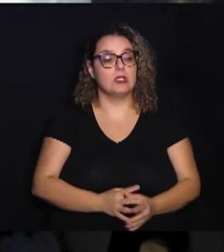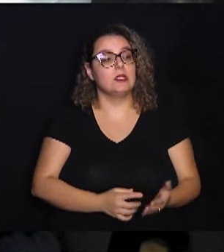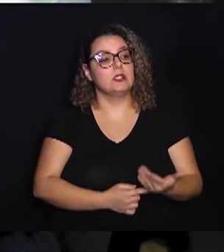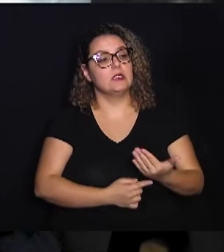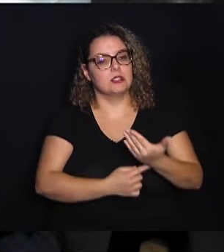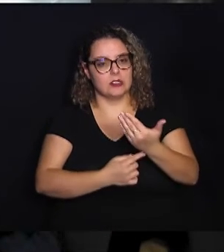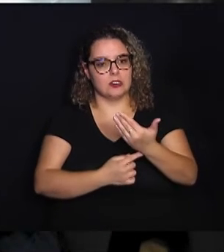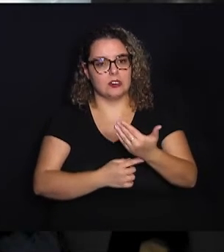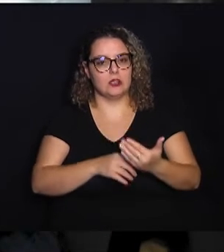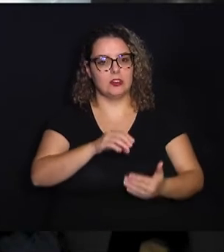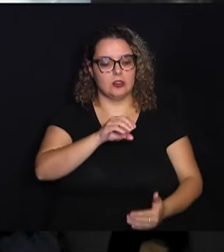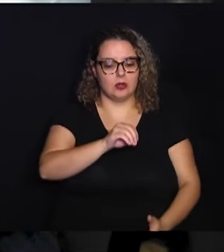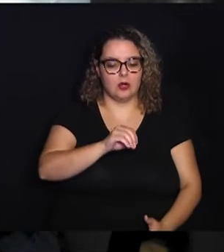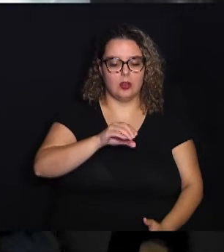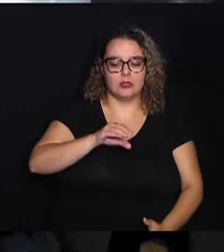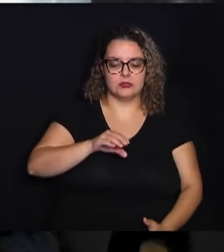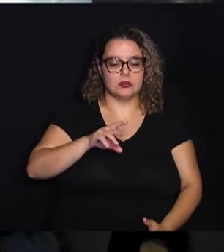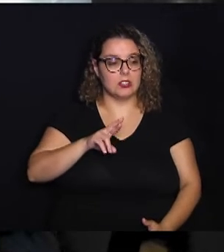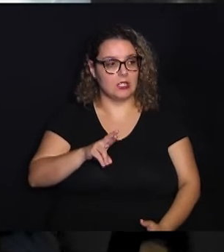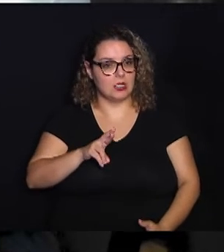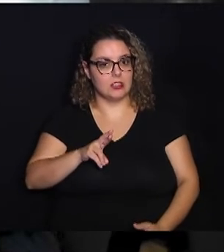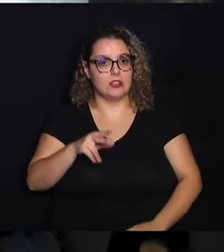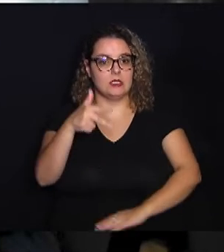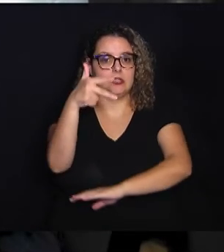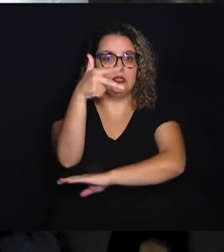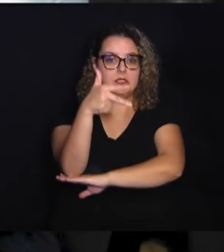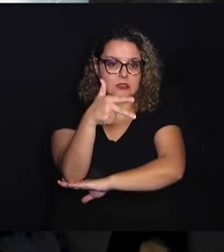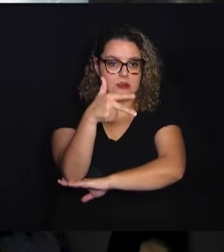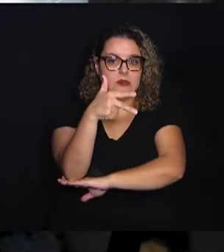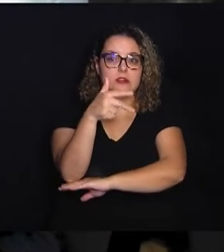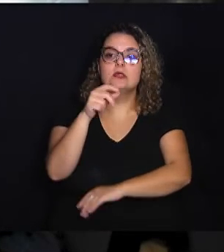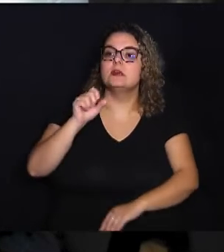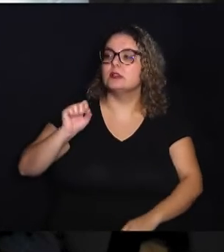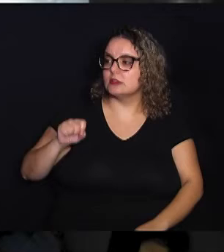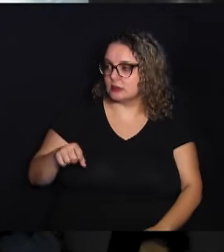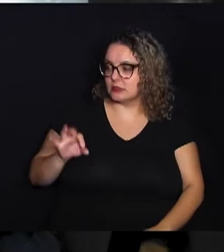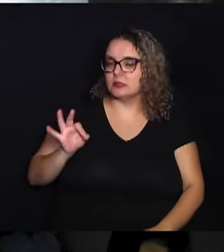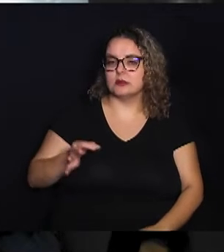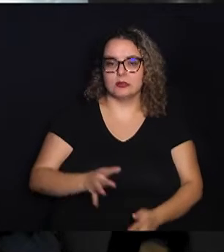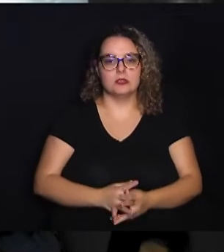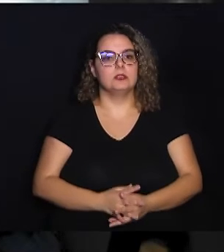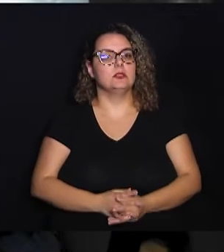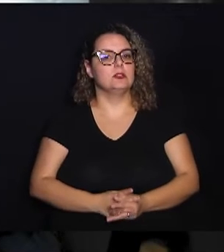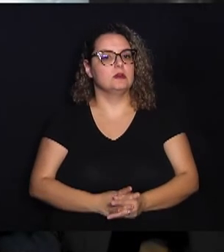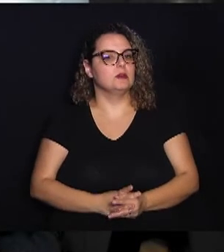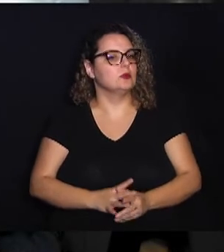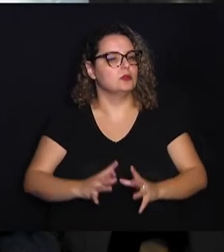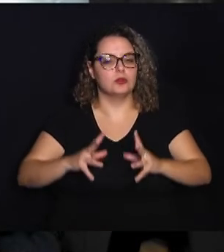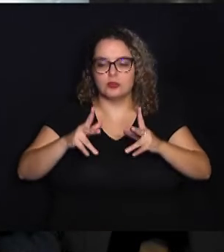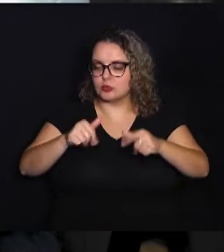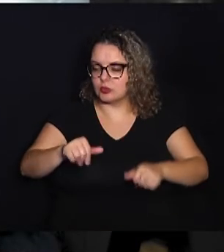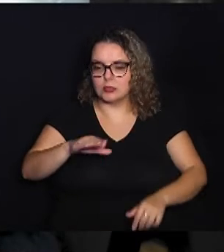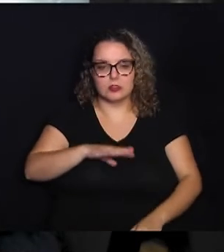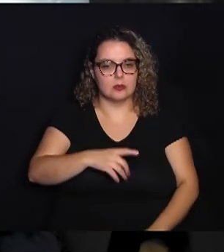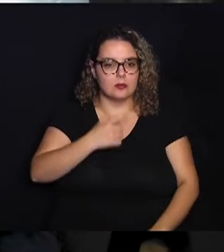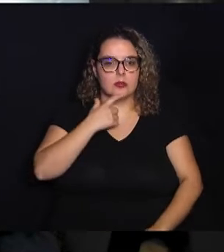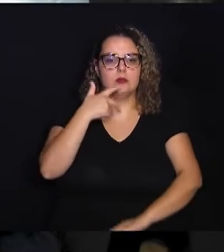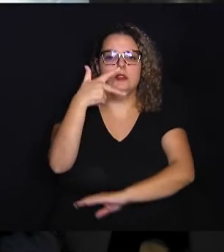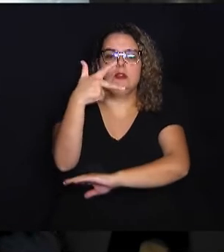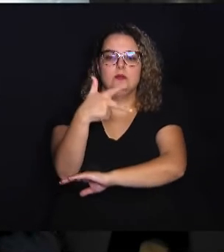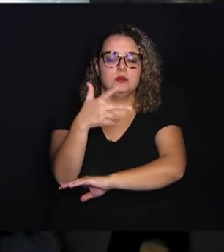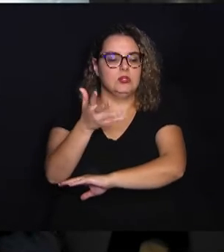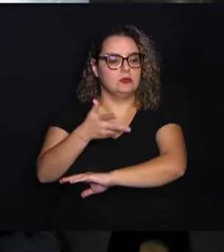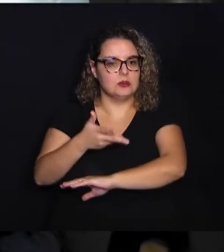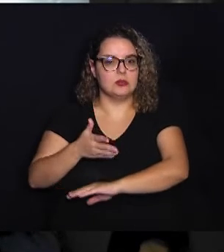tecnologia OCR nas câmeras de radar. Isso. Que são aquelas que estão espalhadas por Campinas toda, principalmente